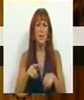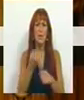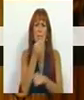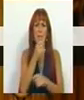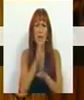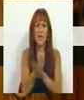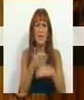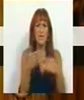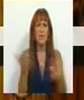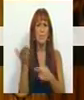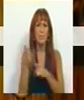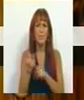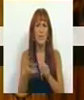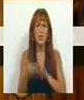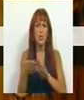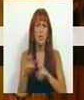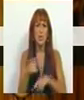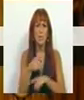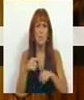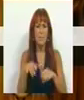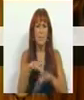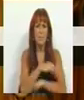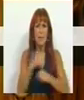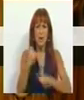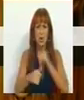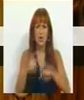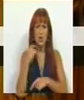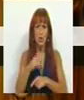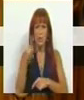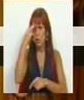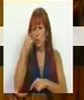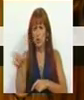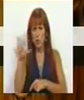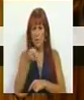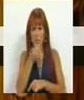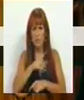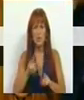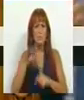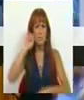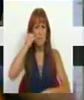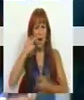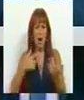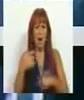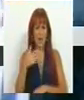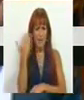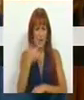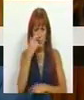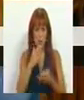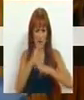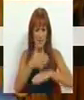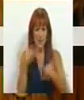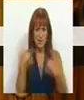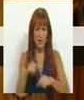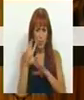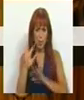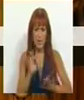valências, designadamente as urgências médico-cirúrgicas em Tomar e Torres Novas, colocando em causa o direito das populações ao acesso